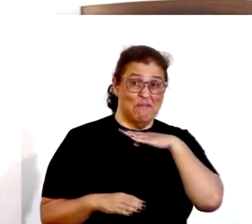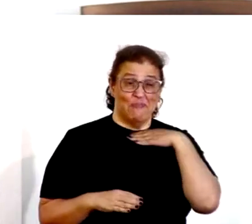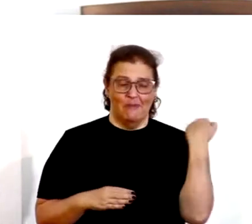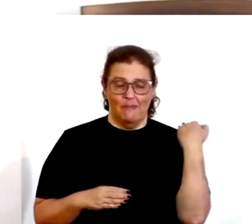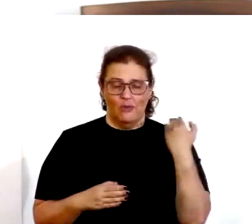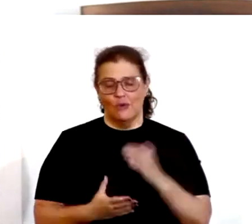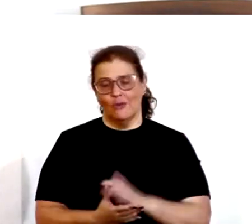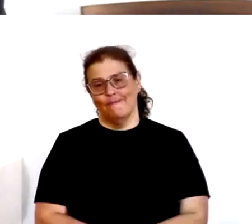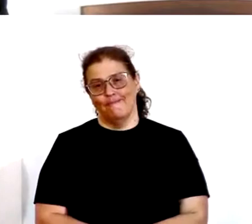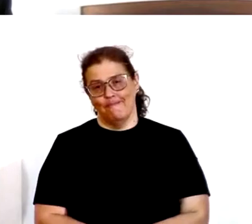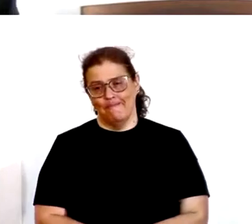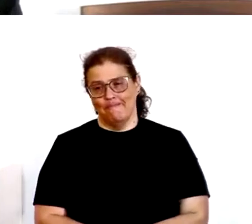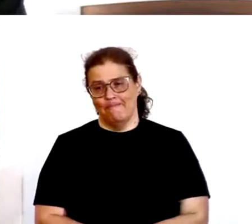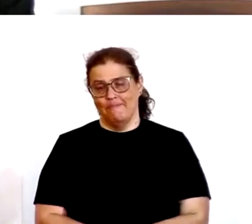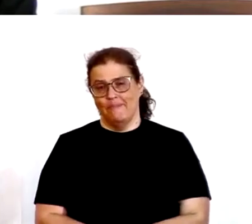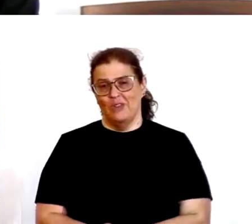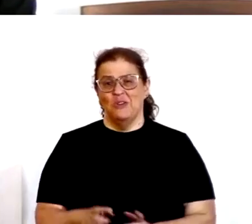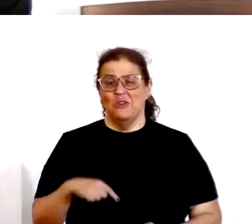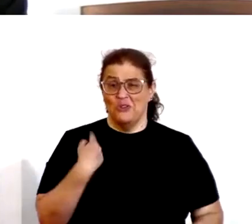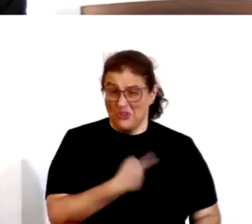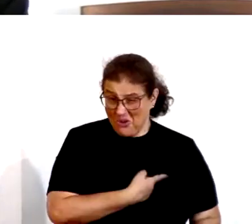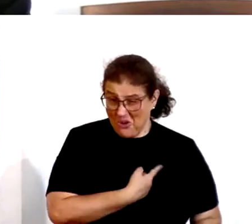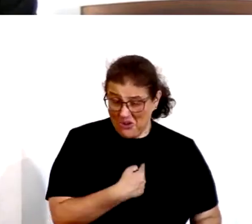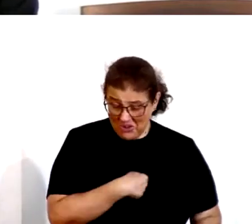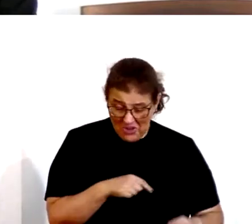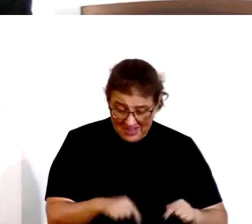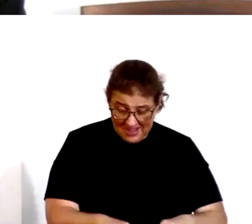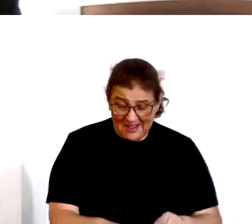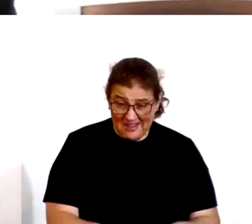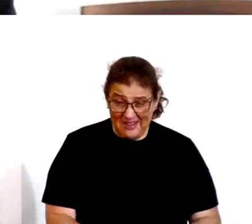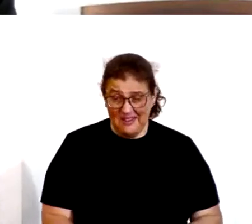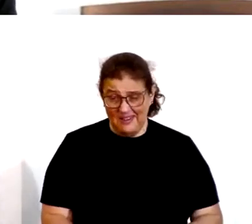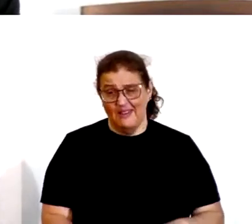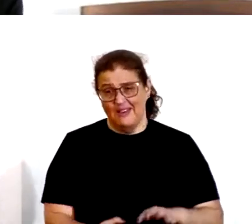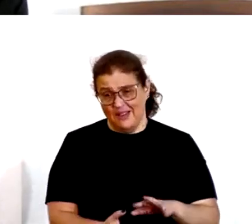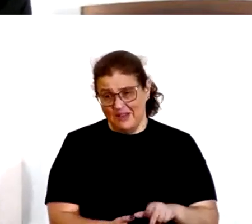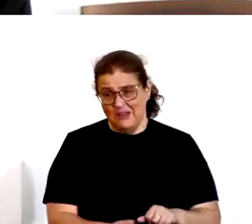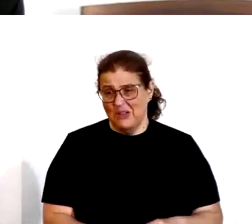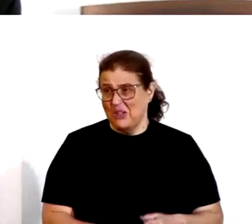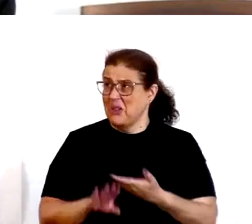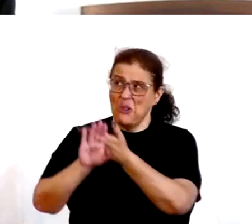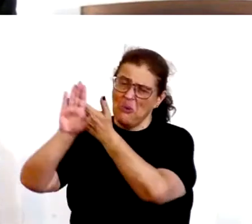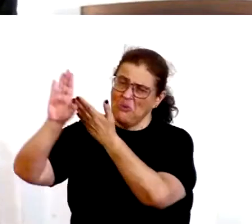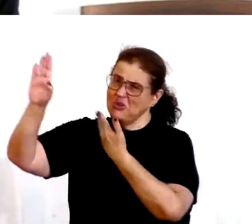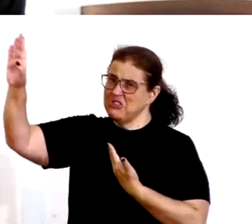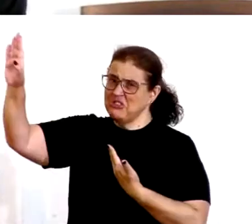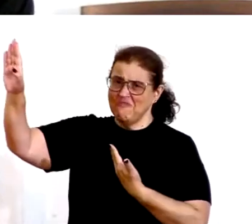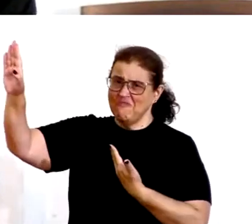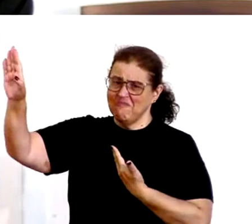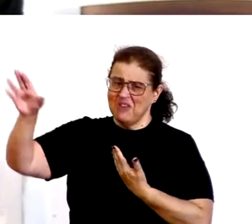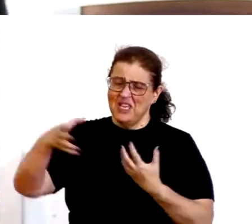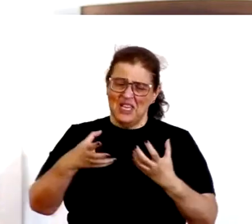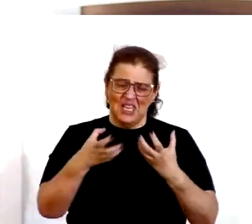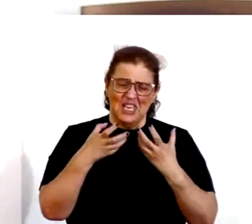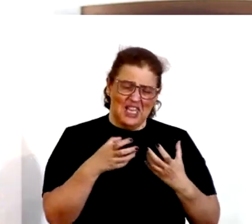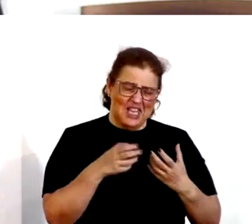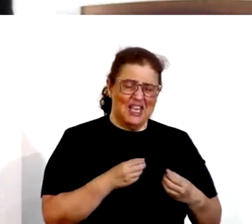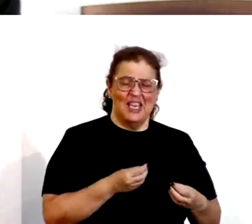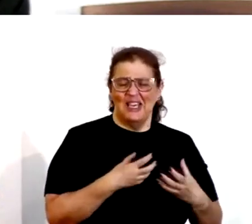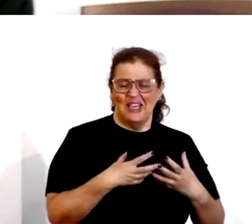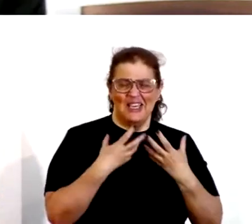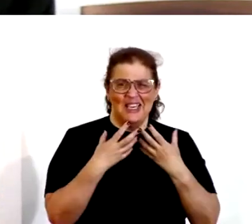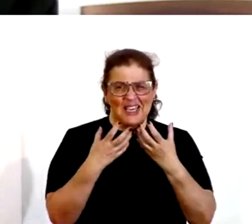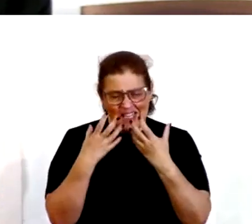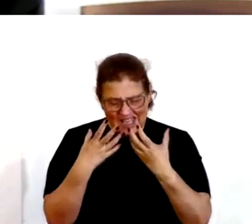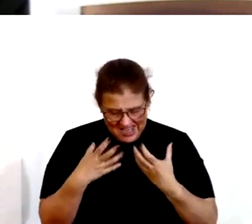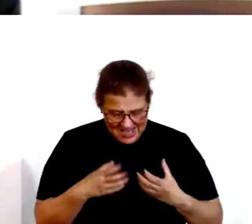Nós andávamos nesse tempo longe do Senhor. Nós andávamos segundo as inclinações da nossa carne,